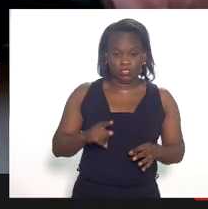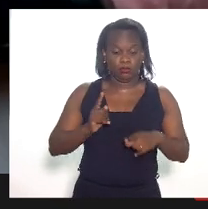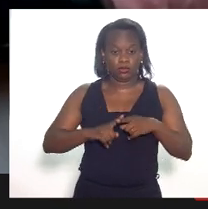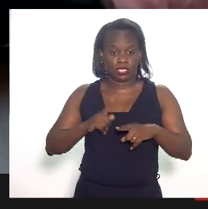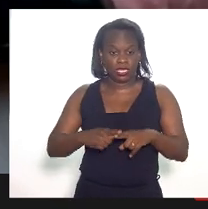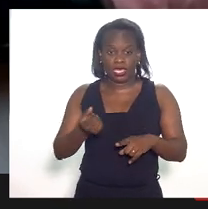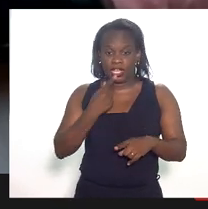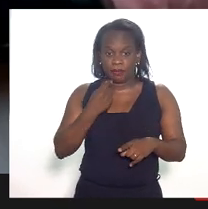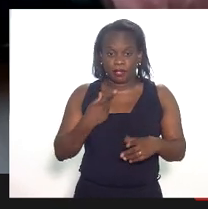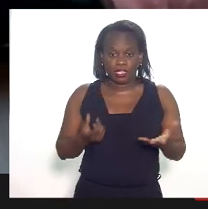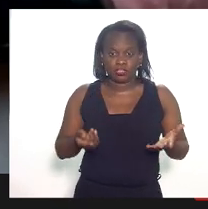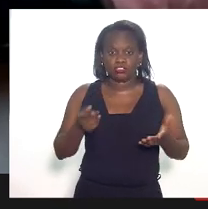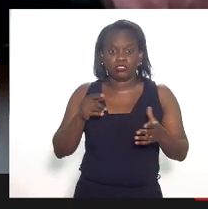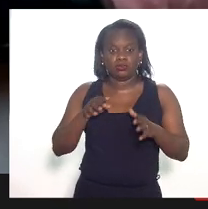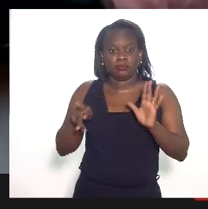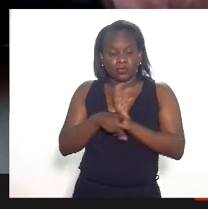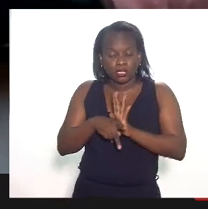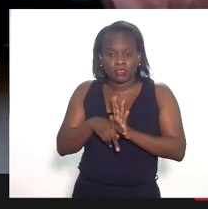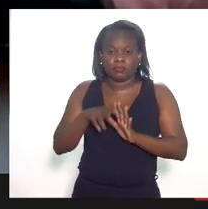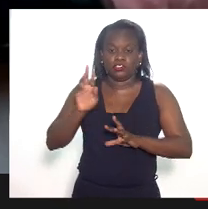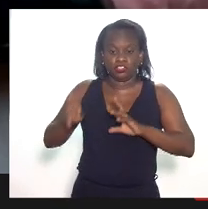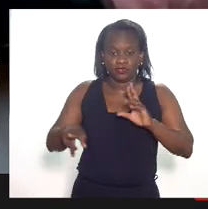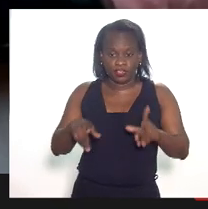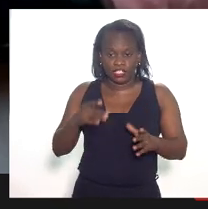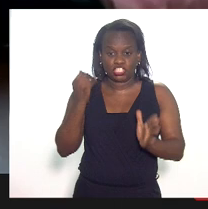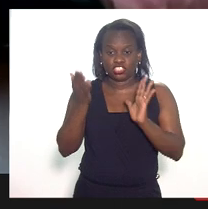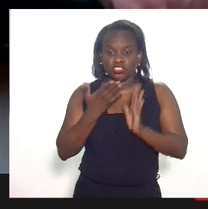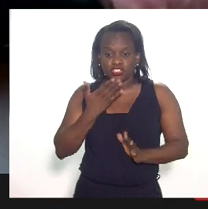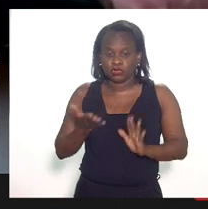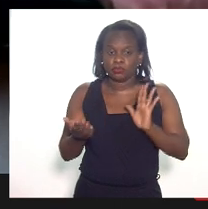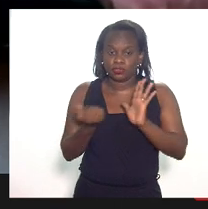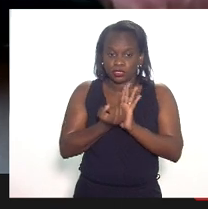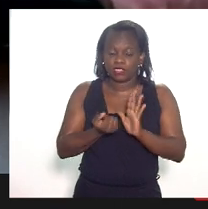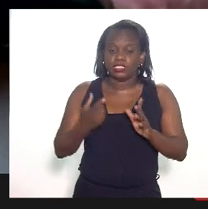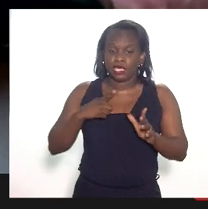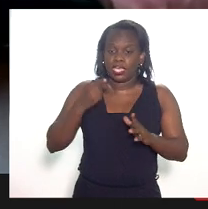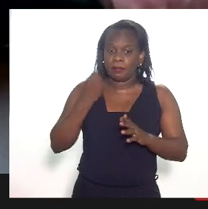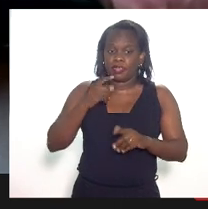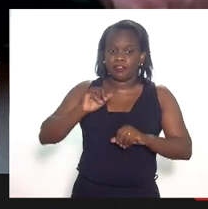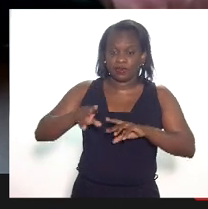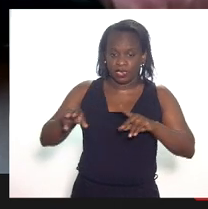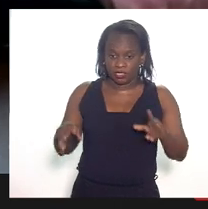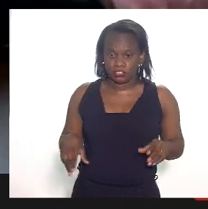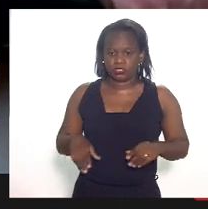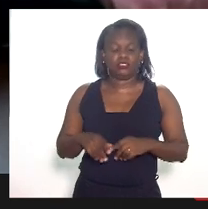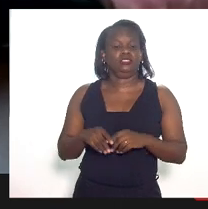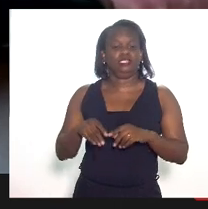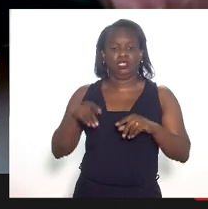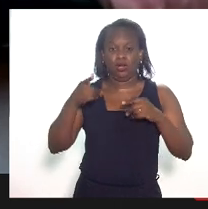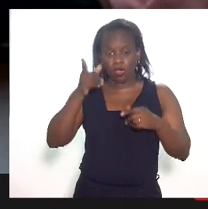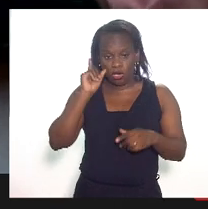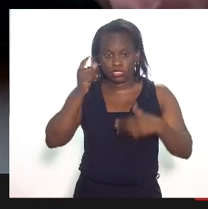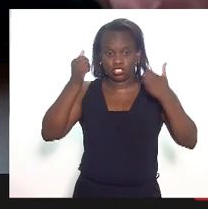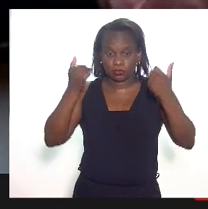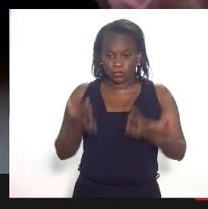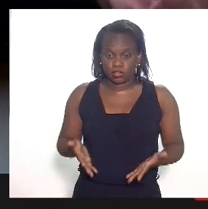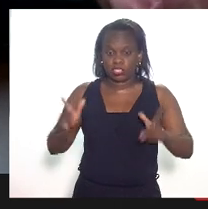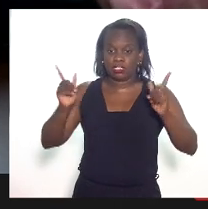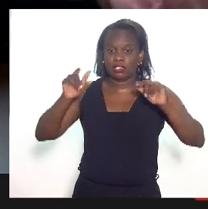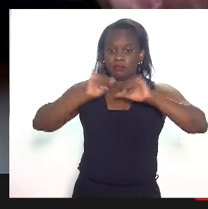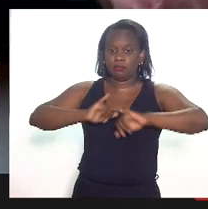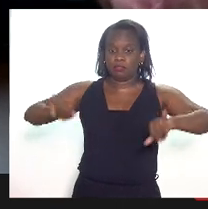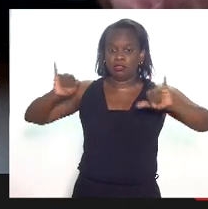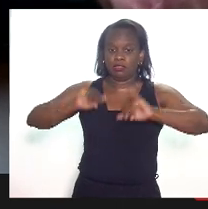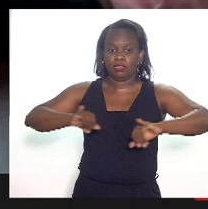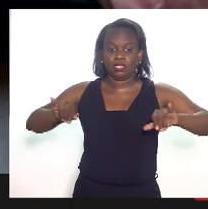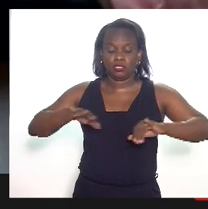neurobloqueadores não são neurobloqueadores. Não é só o curário, tem outras medicações sedativas. Isso foi colocado ontem, inclusive, na mídia,